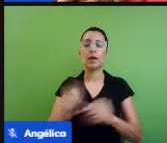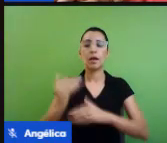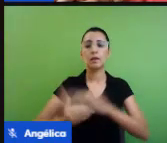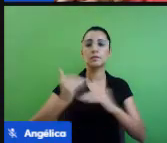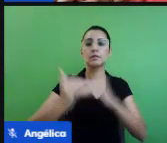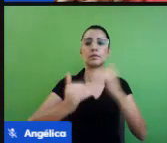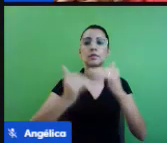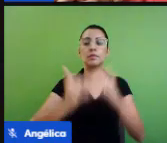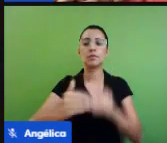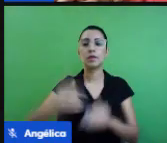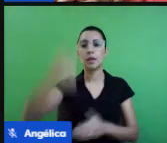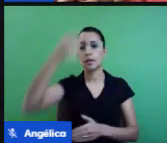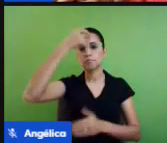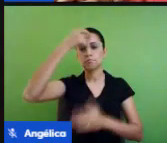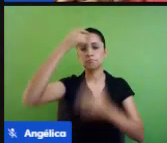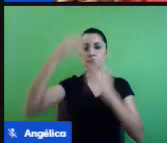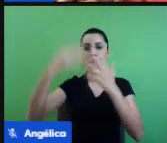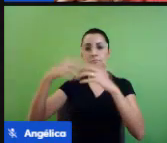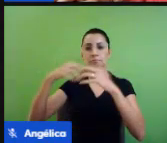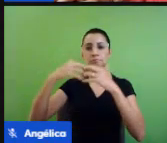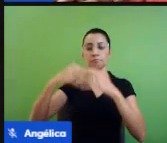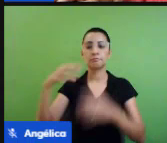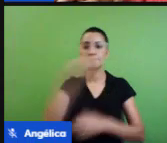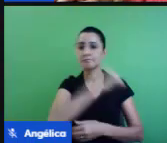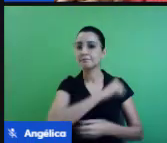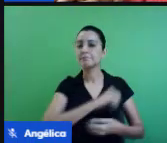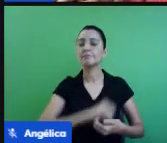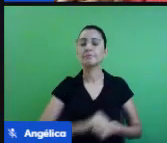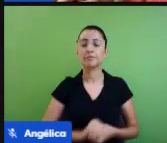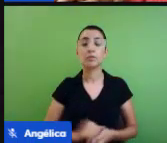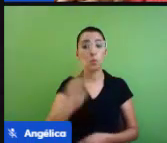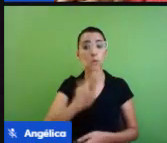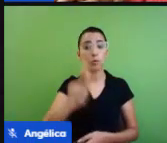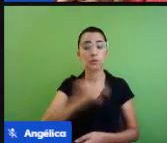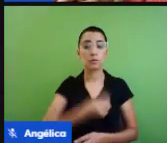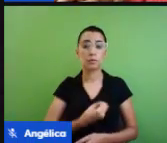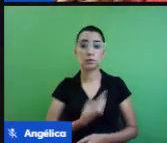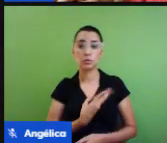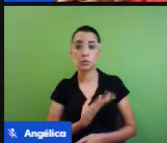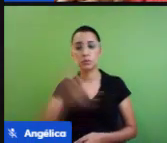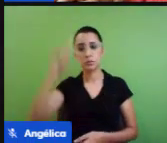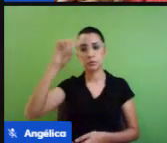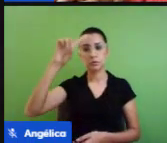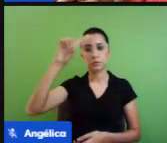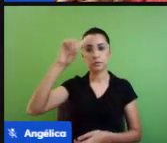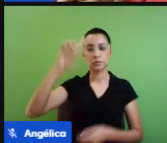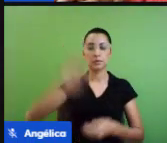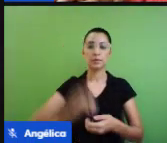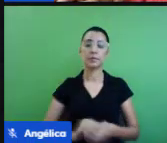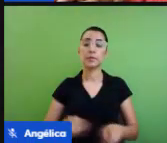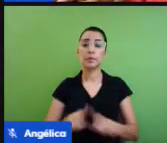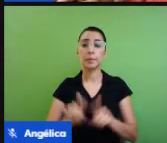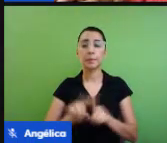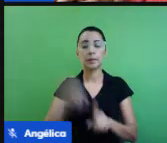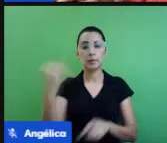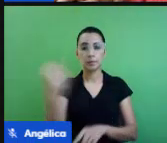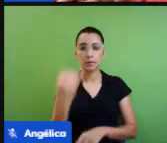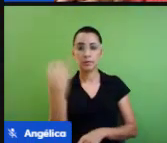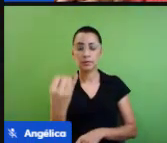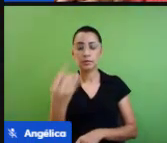do raciocínio lógico. Então, nós usamos o número no nosso cotidiano, ele é importante para que